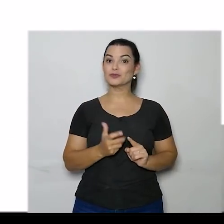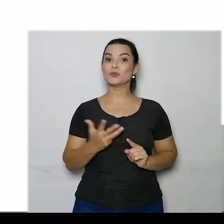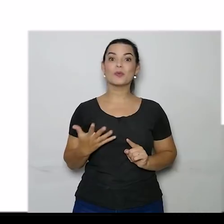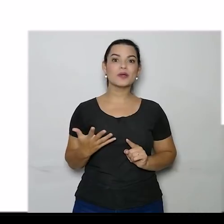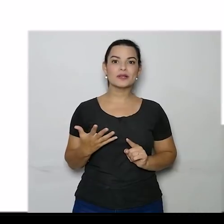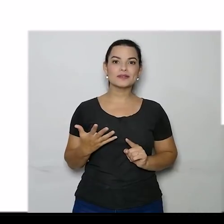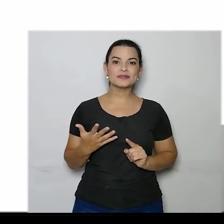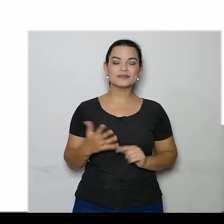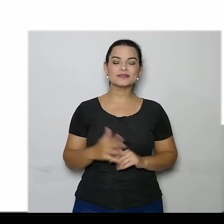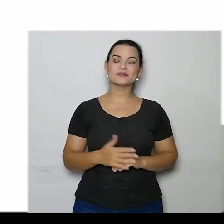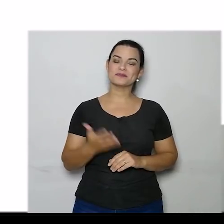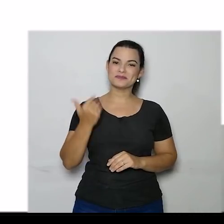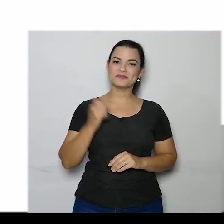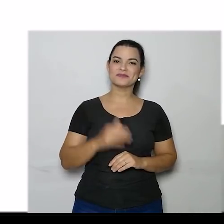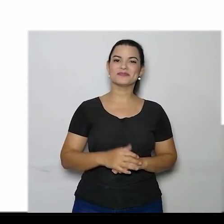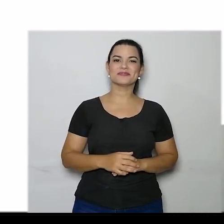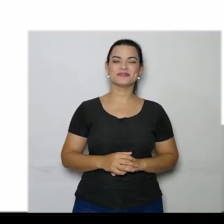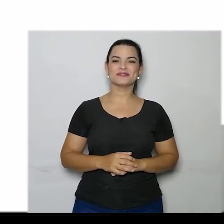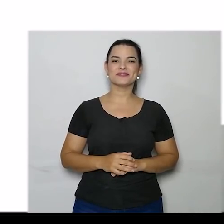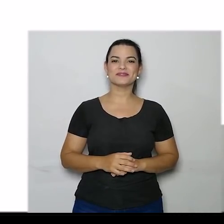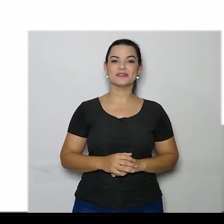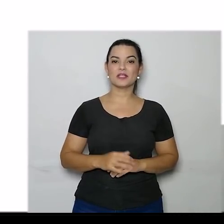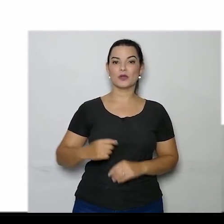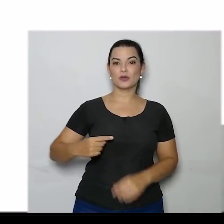palavra alegria.